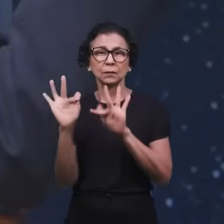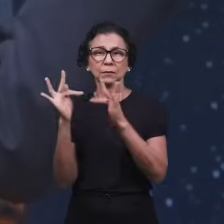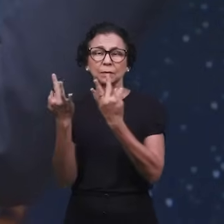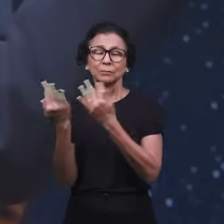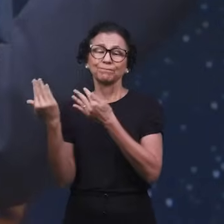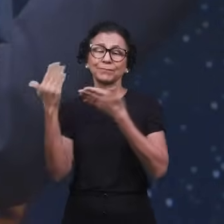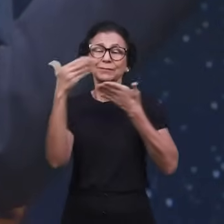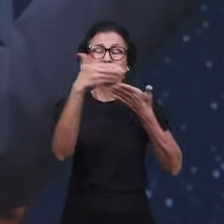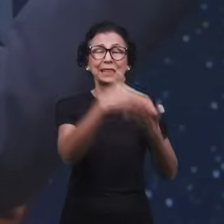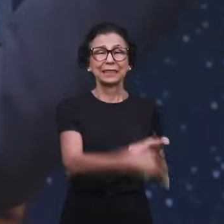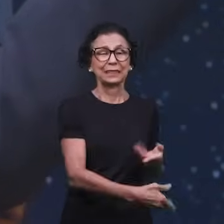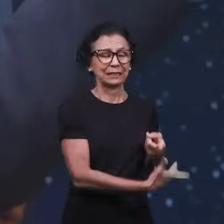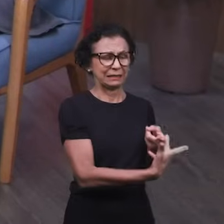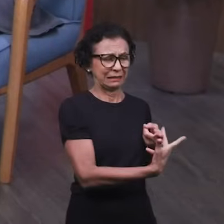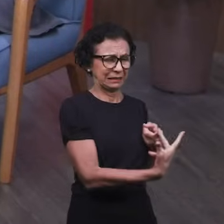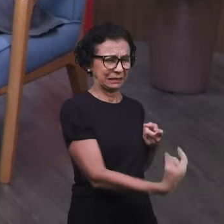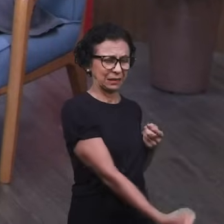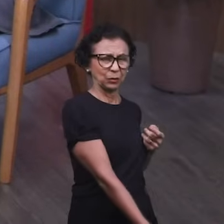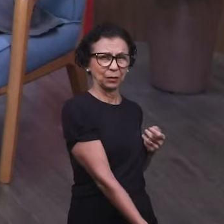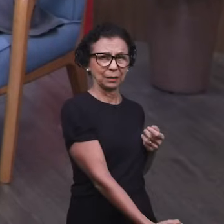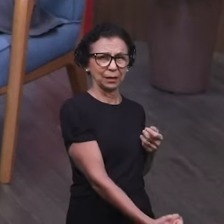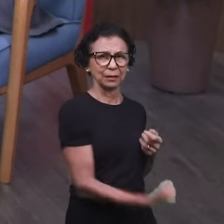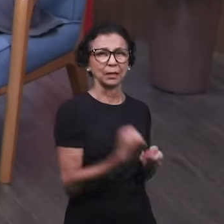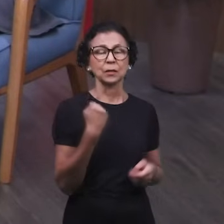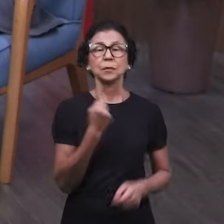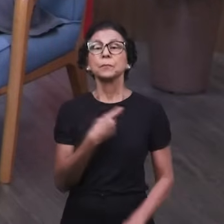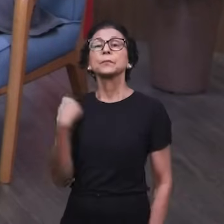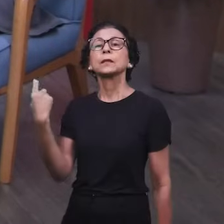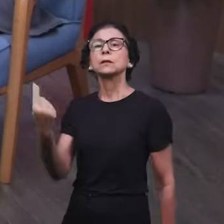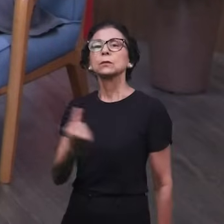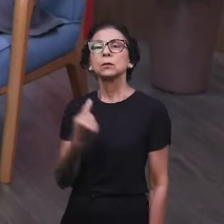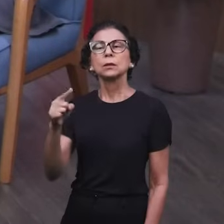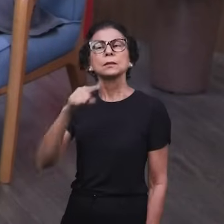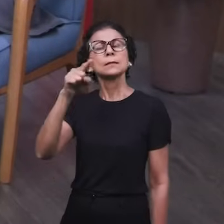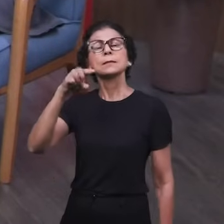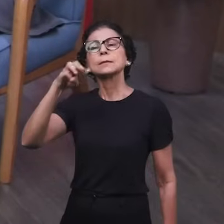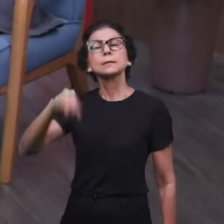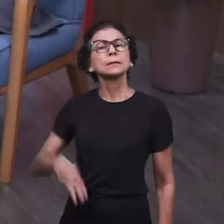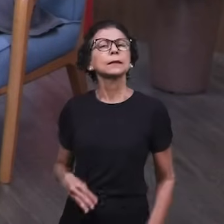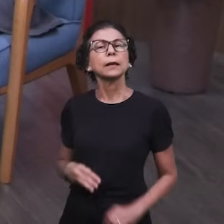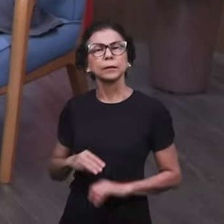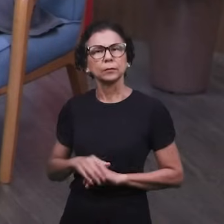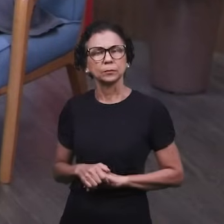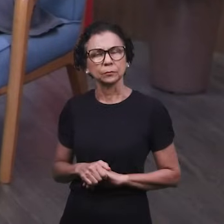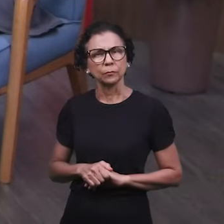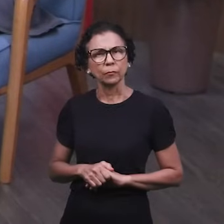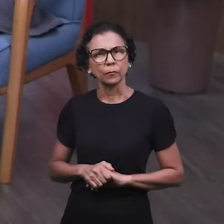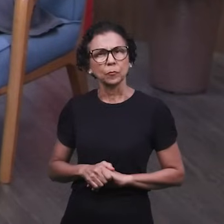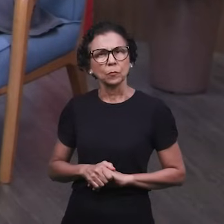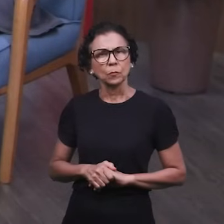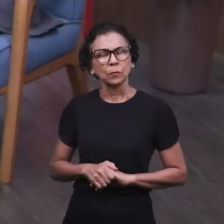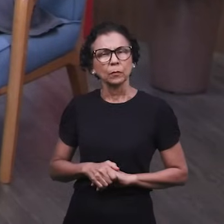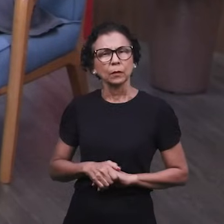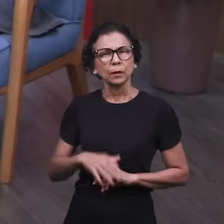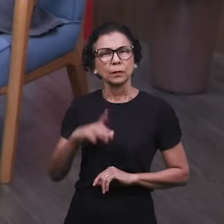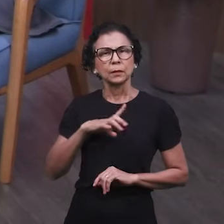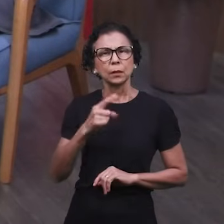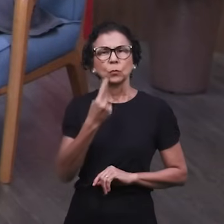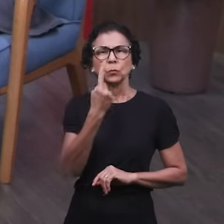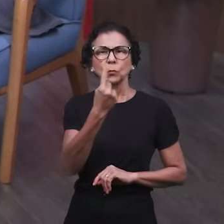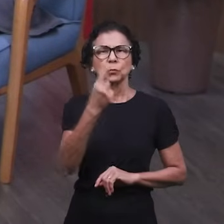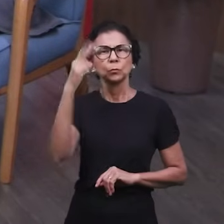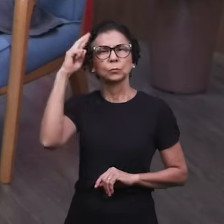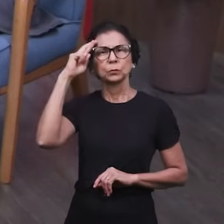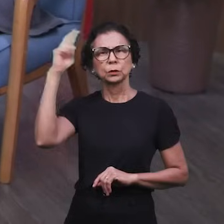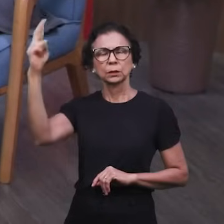Agora, nós quem? Aquele que tem o Senhor como o Senhor da sua vida. Esses